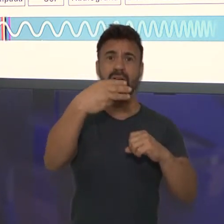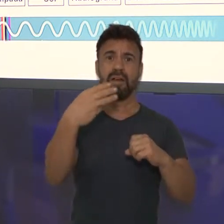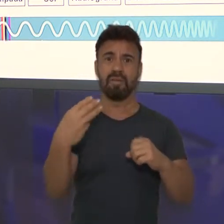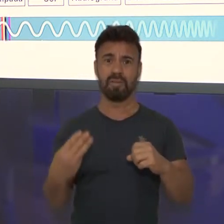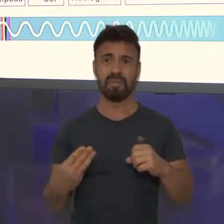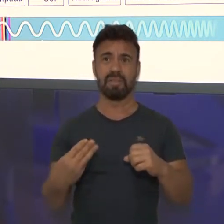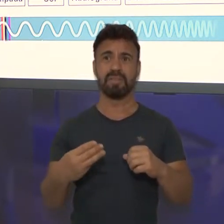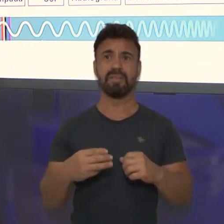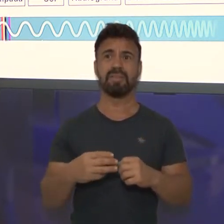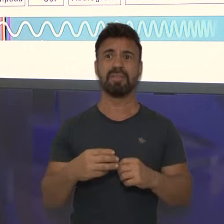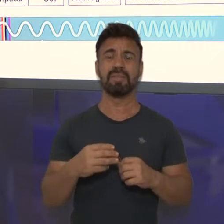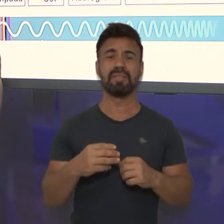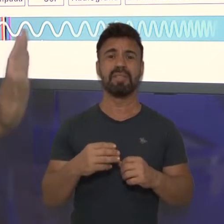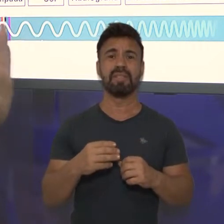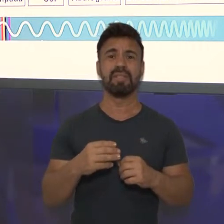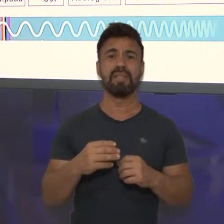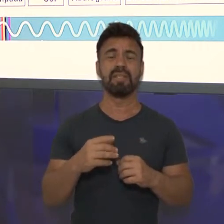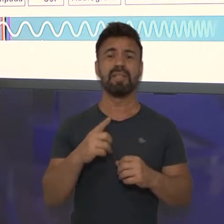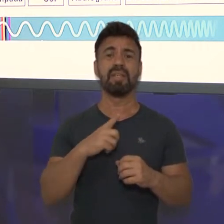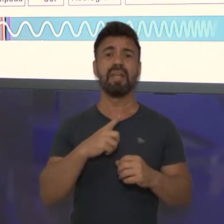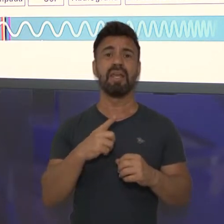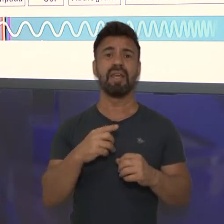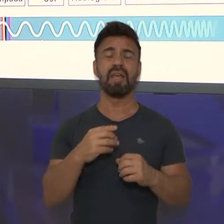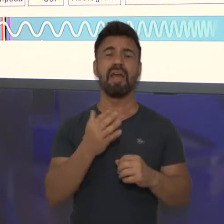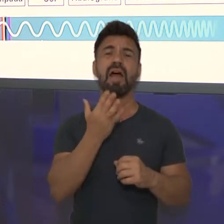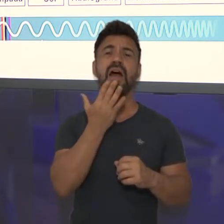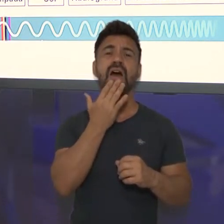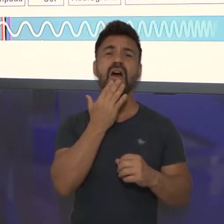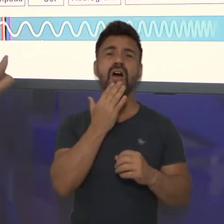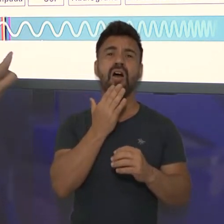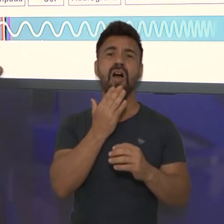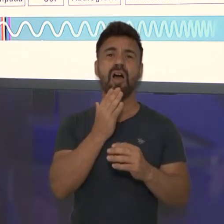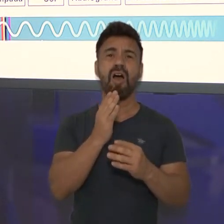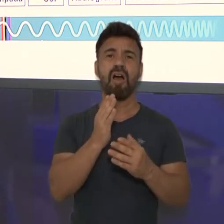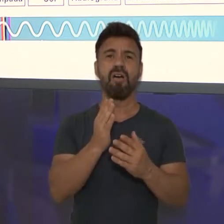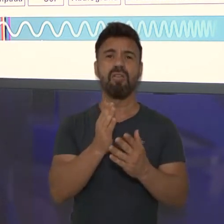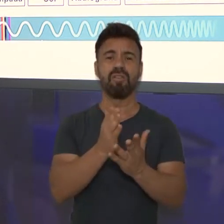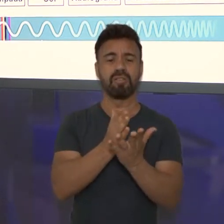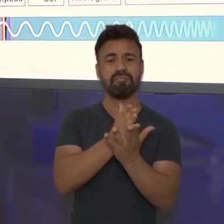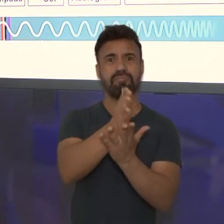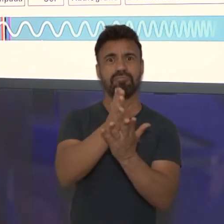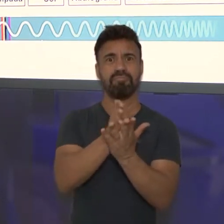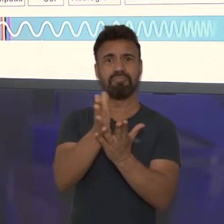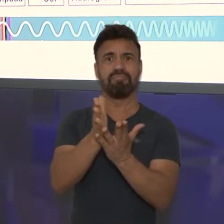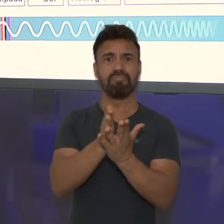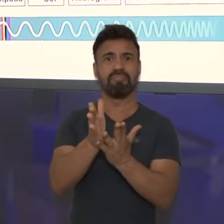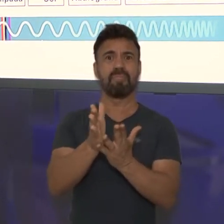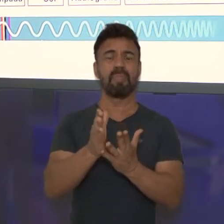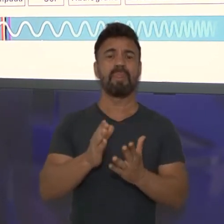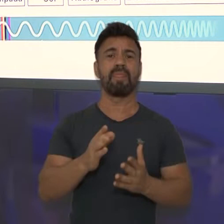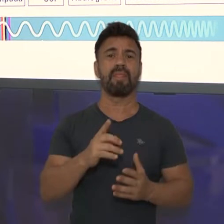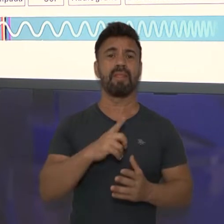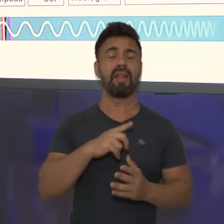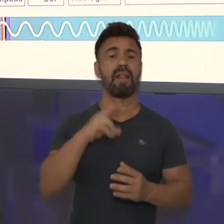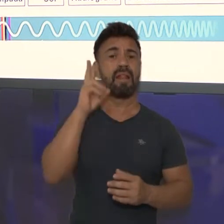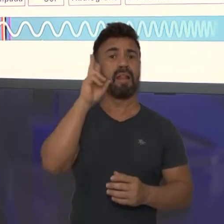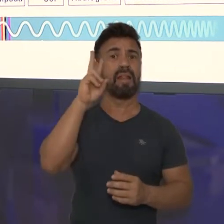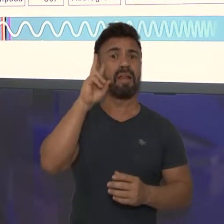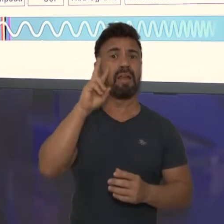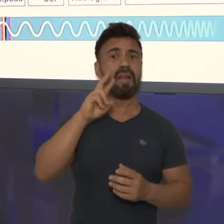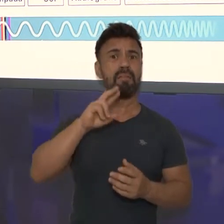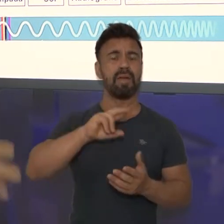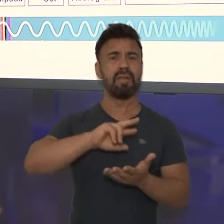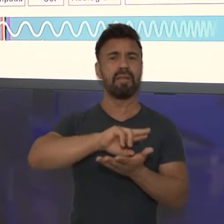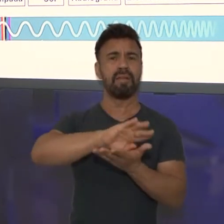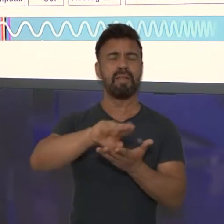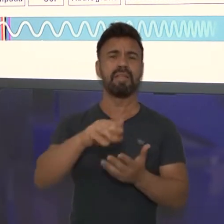arco-íris aqui, ele tá as cores bem divididas, bem divididinhas aqui, mas se lembra que existem várias